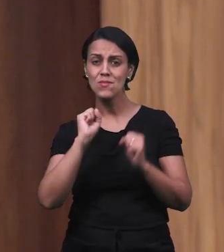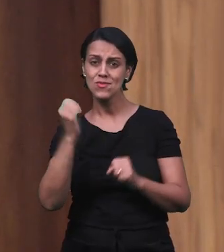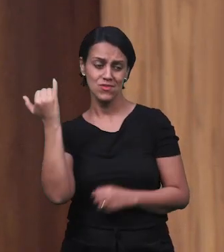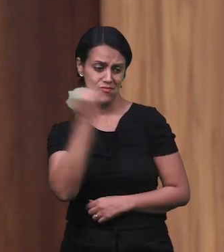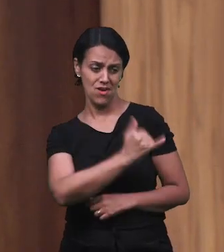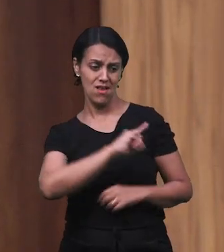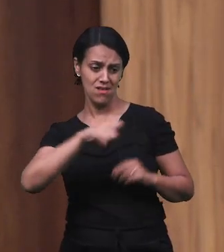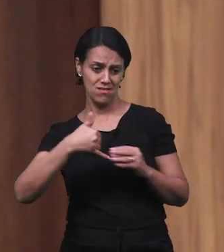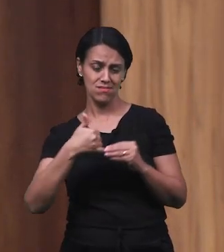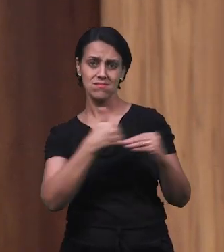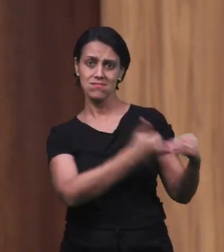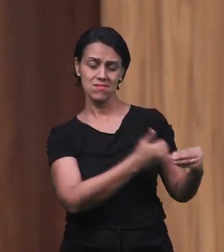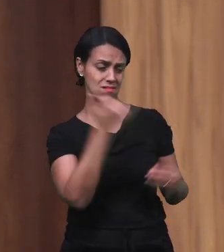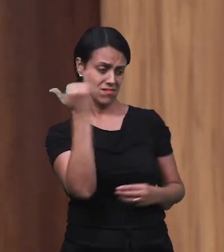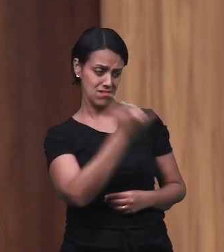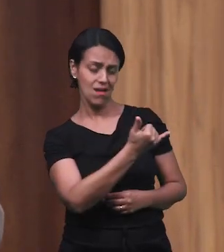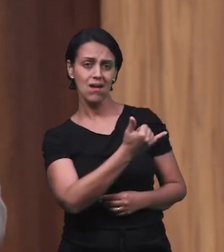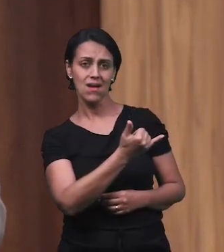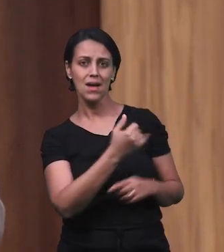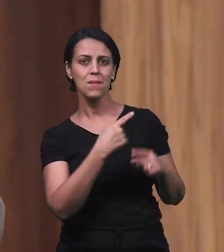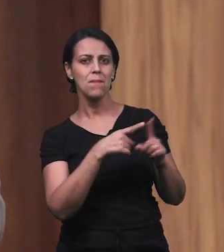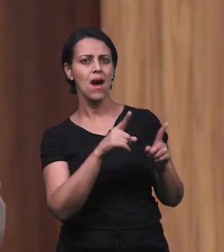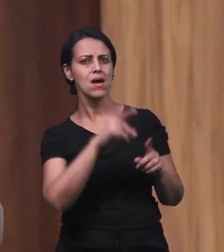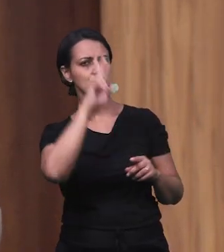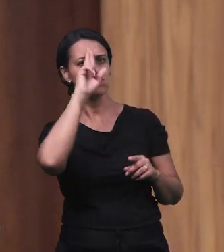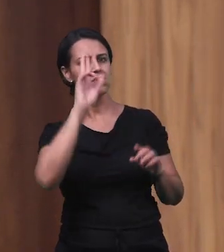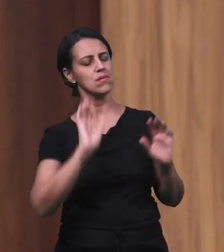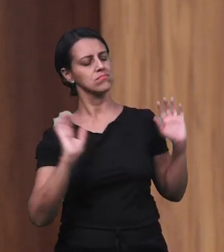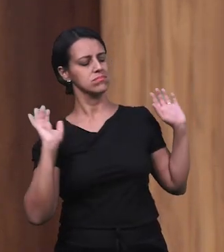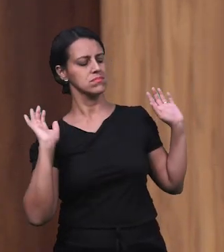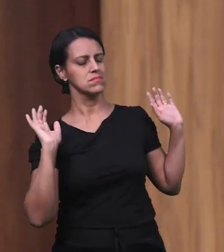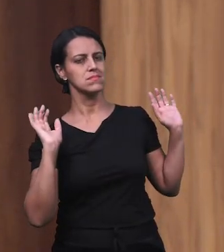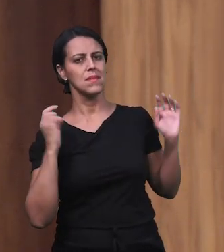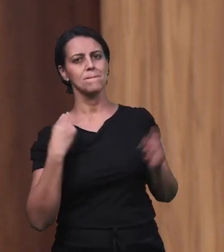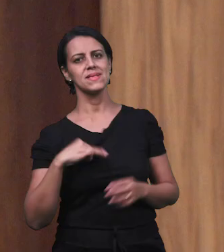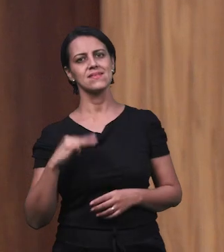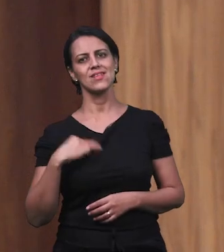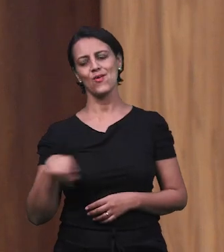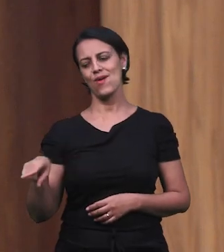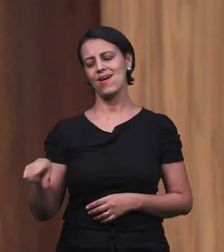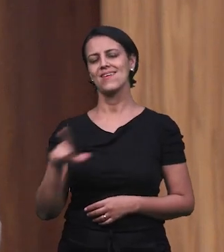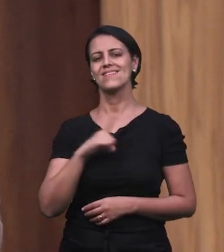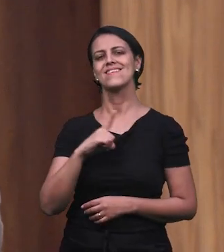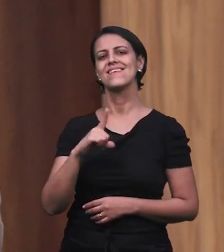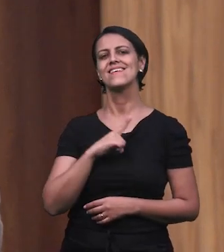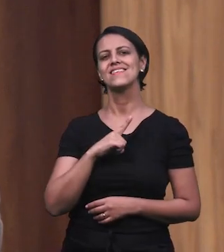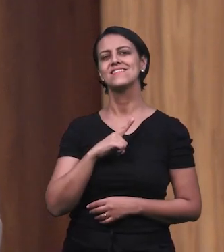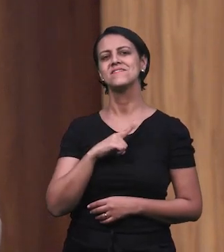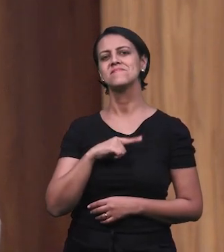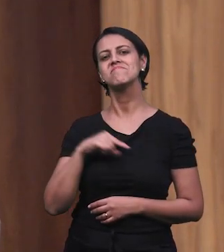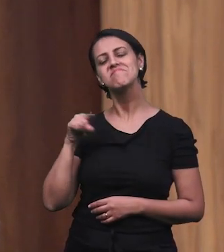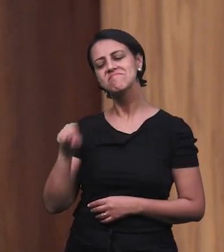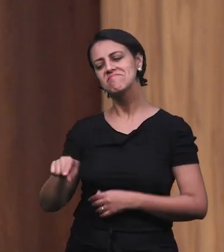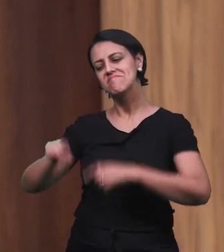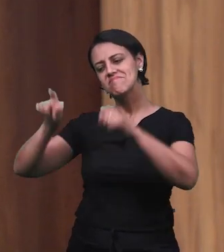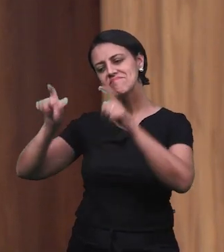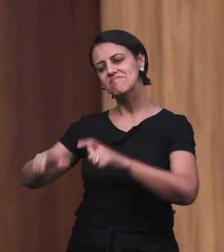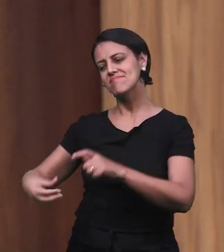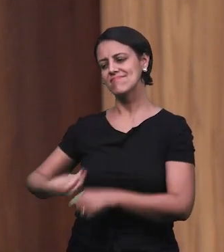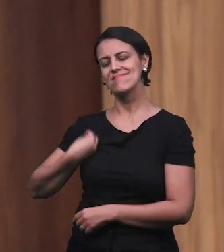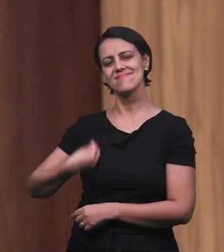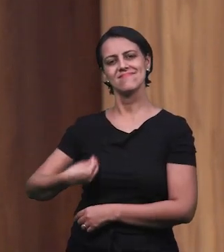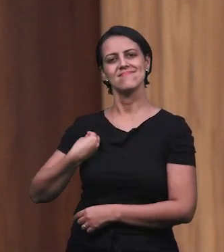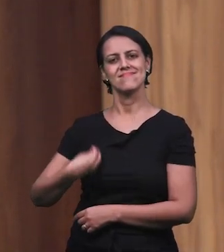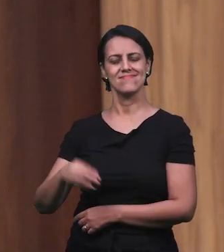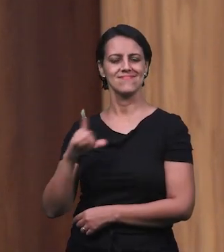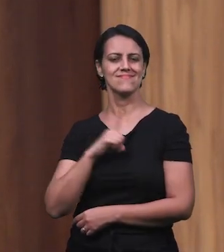Josué. Podia ter revelado, mas o Senhor, na verdade, usou de misericórdia com os gibeonitas e eles tiveram um lugar no meio do povo